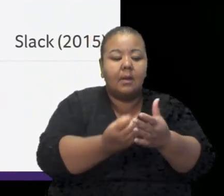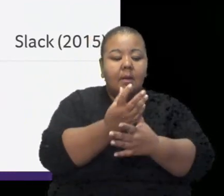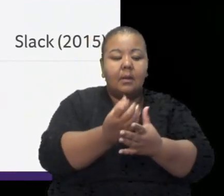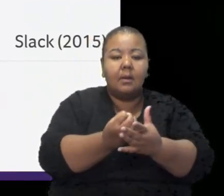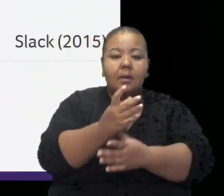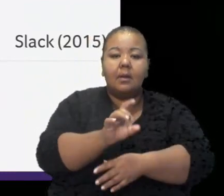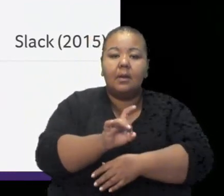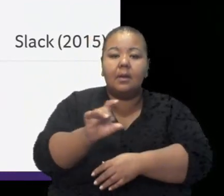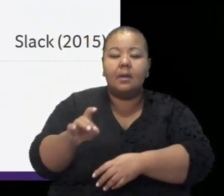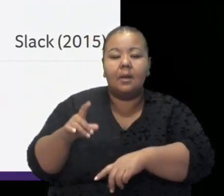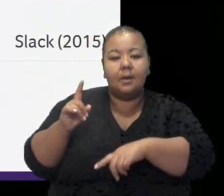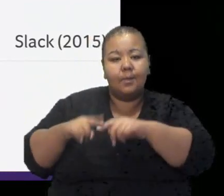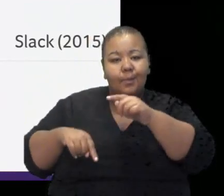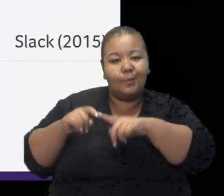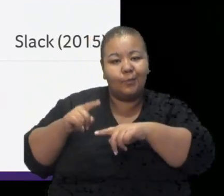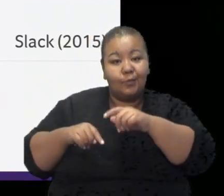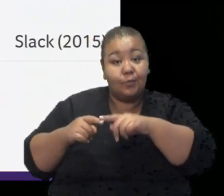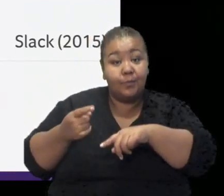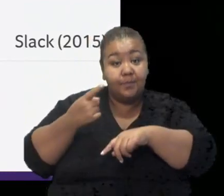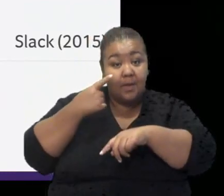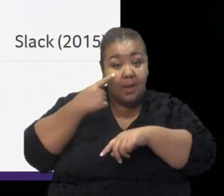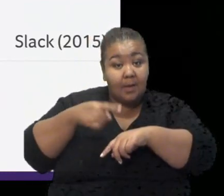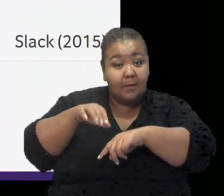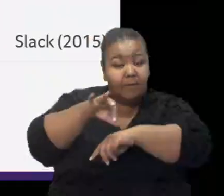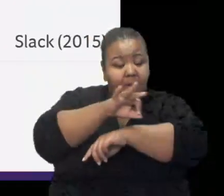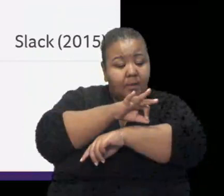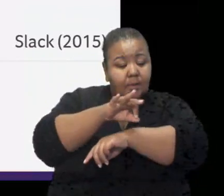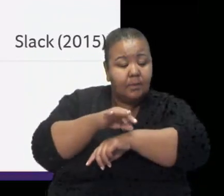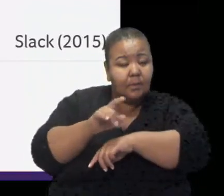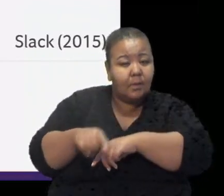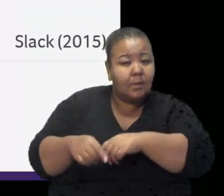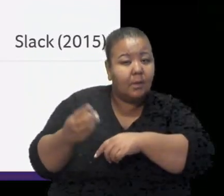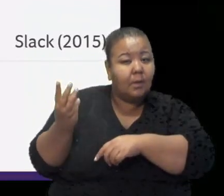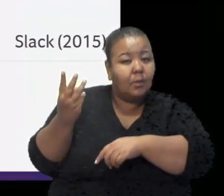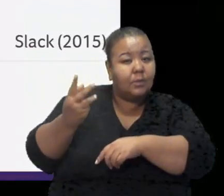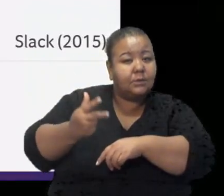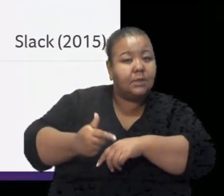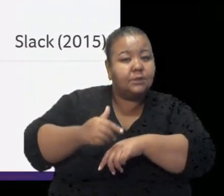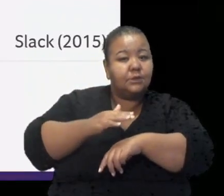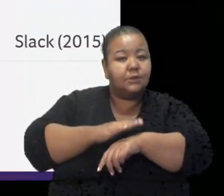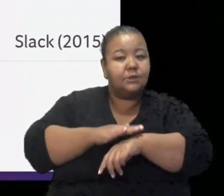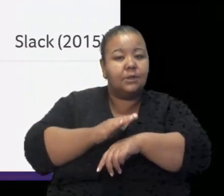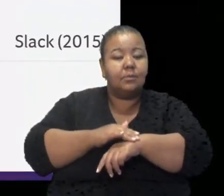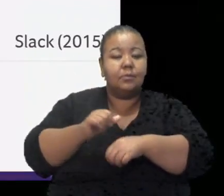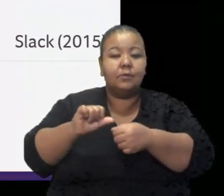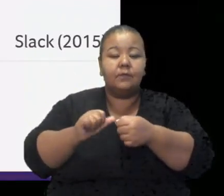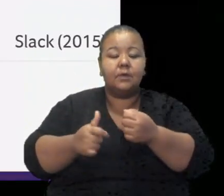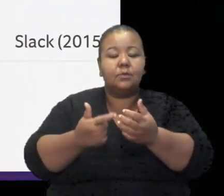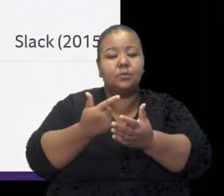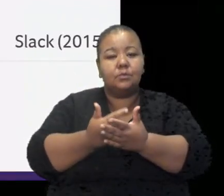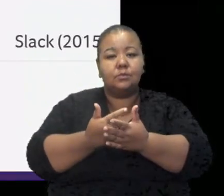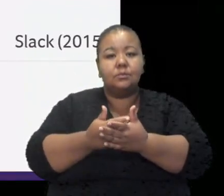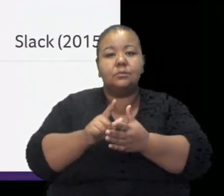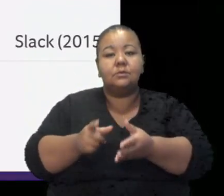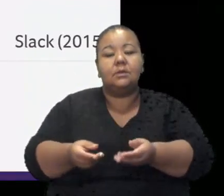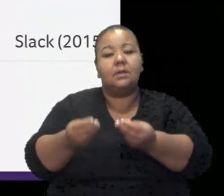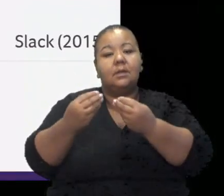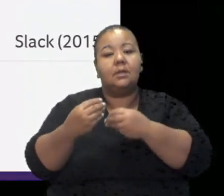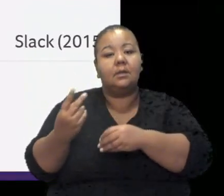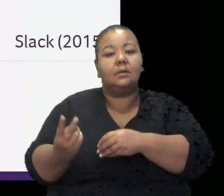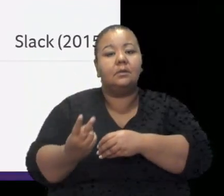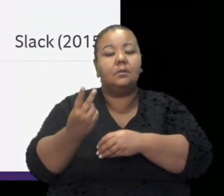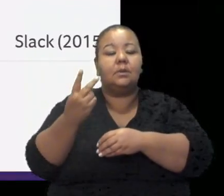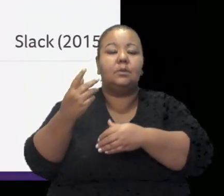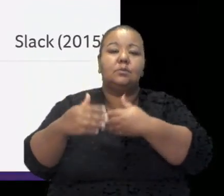porque determina a quantidade de tempo utilizado em tarefas que efetivamente agregam valor